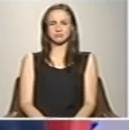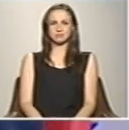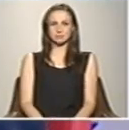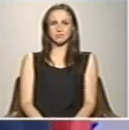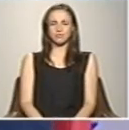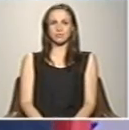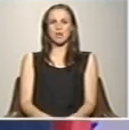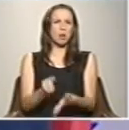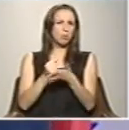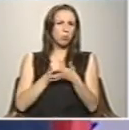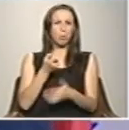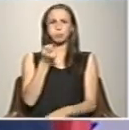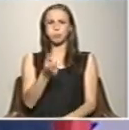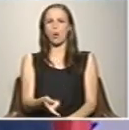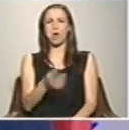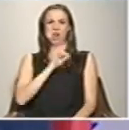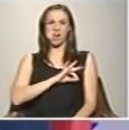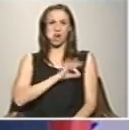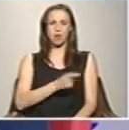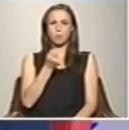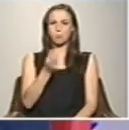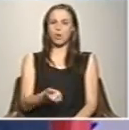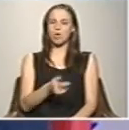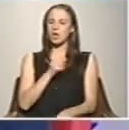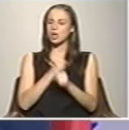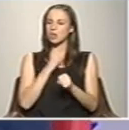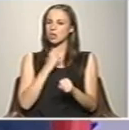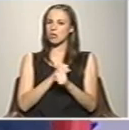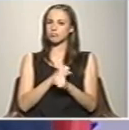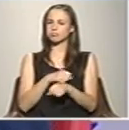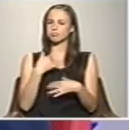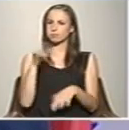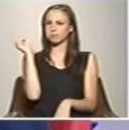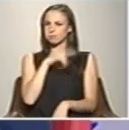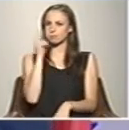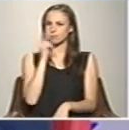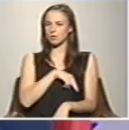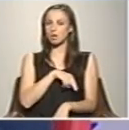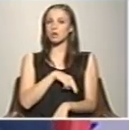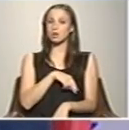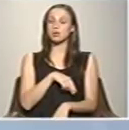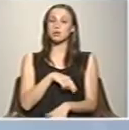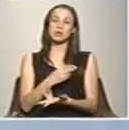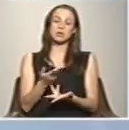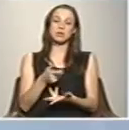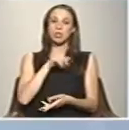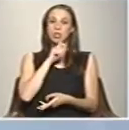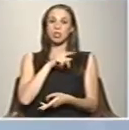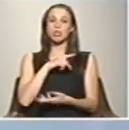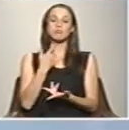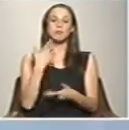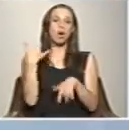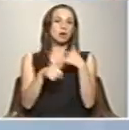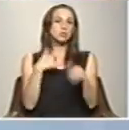com poucos apoios, com baixos rendimentos. Acumulam demasiados papéis, e não é? Obviamente que a agressão vai aumentar e da agressão à violência